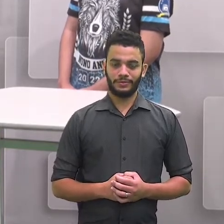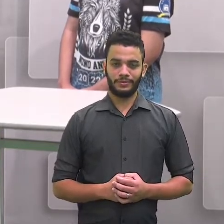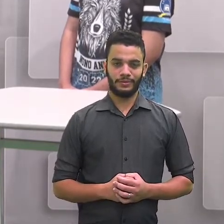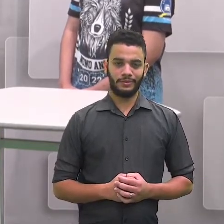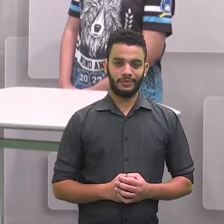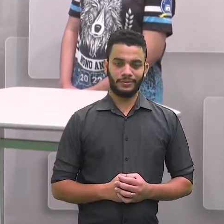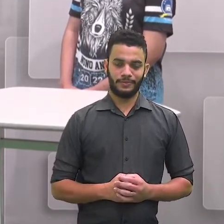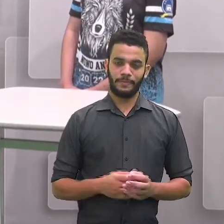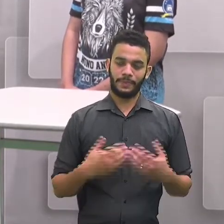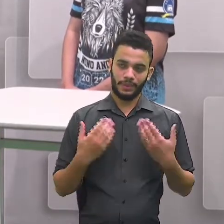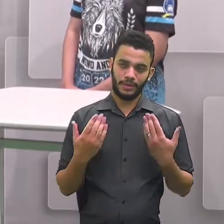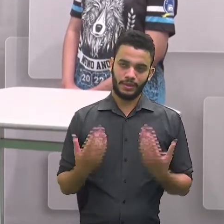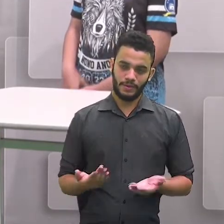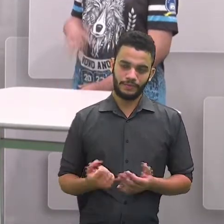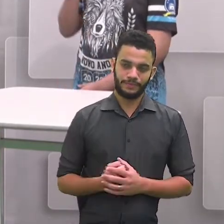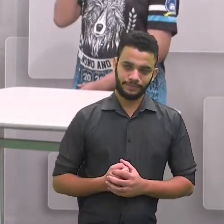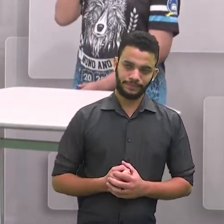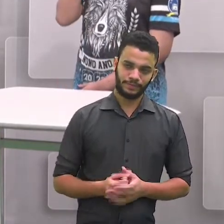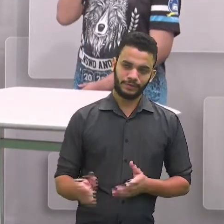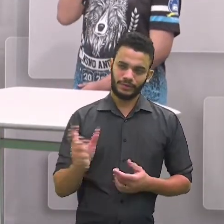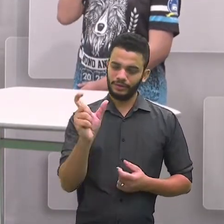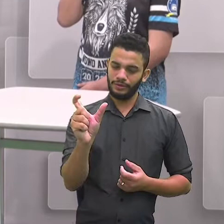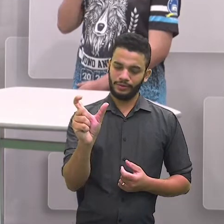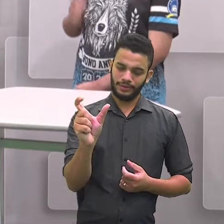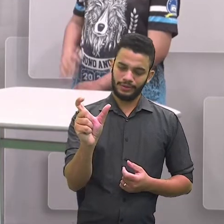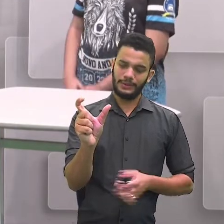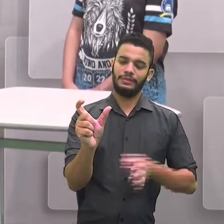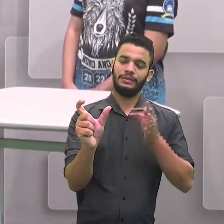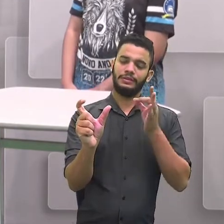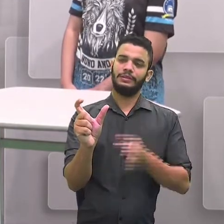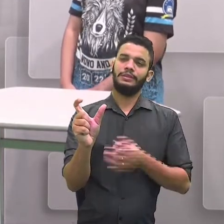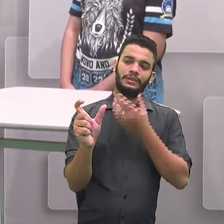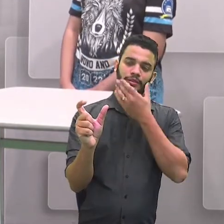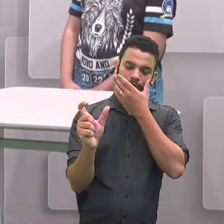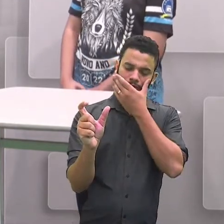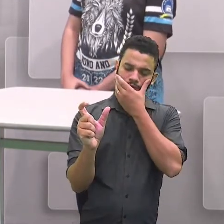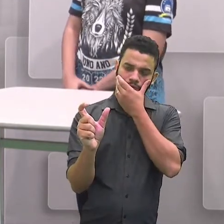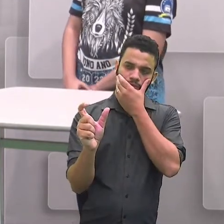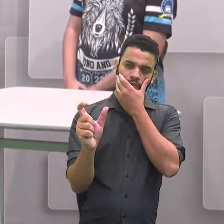que a sua palavra está correta?